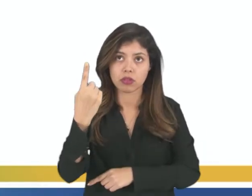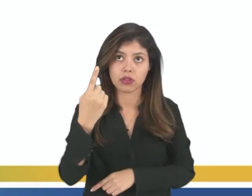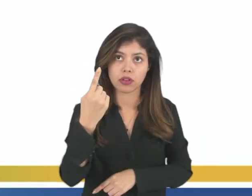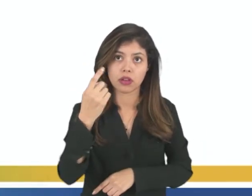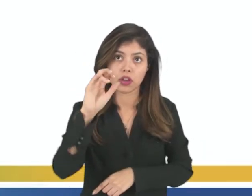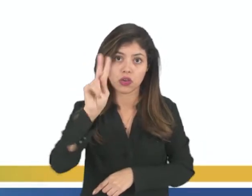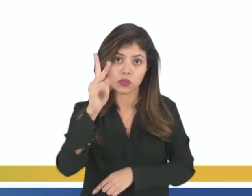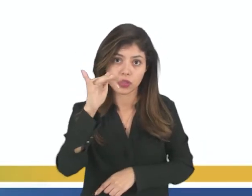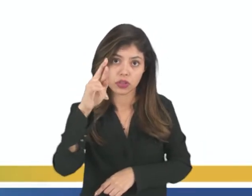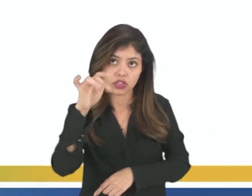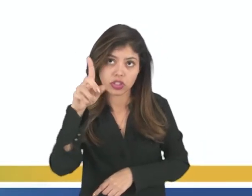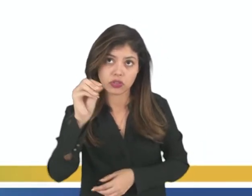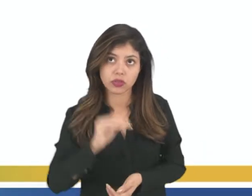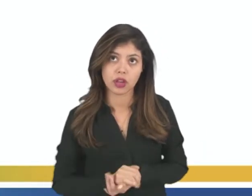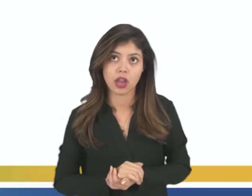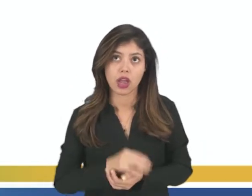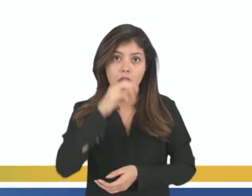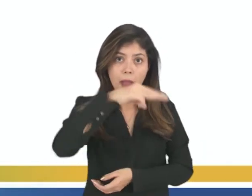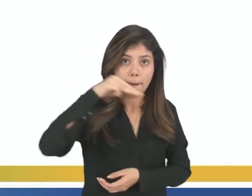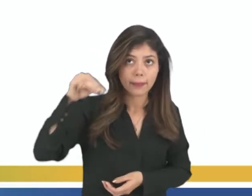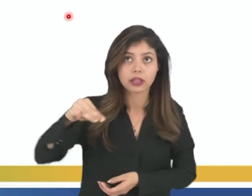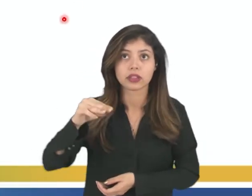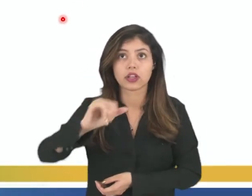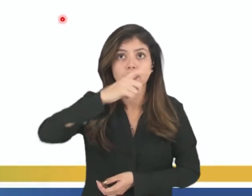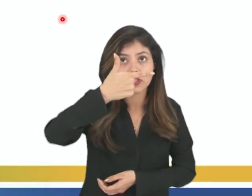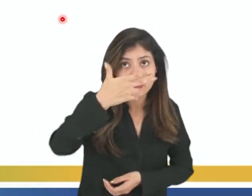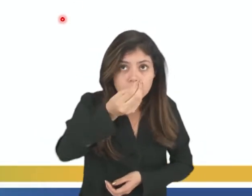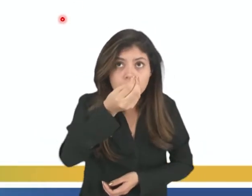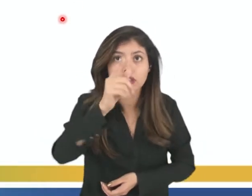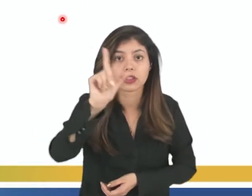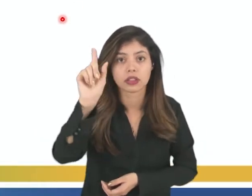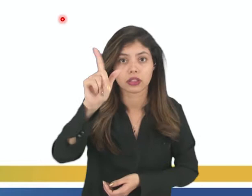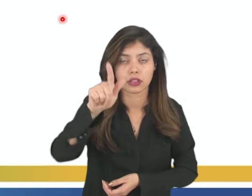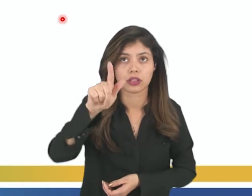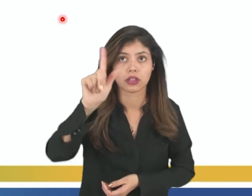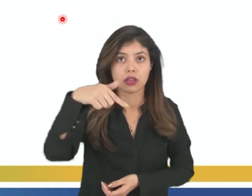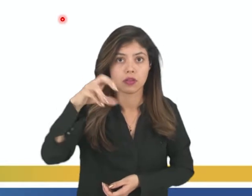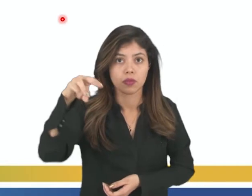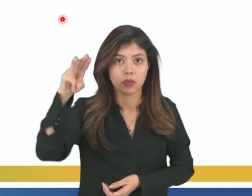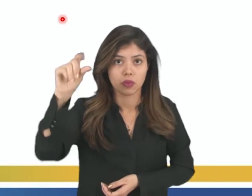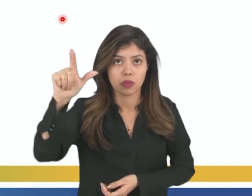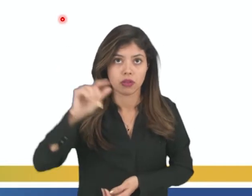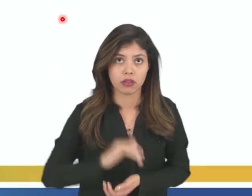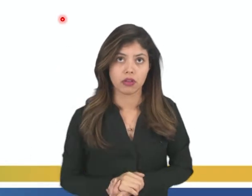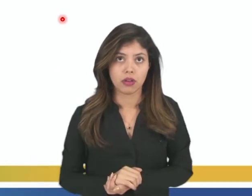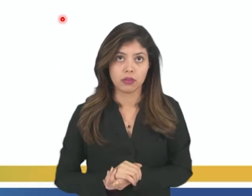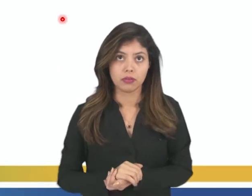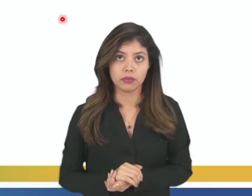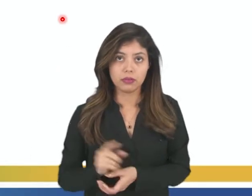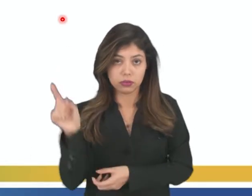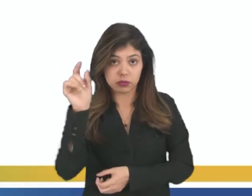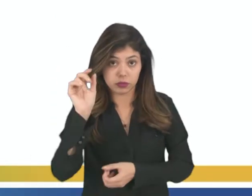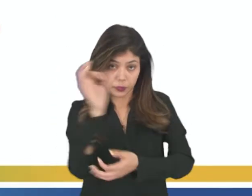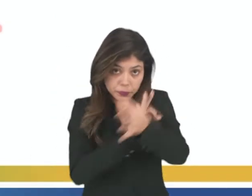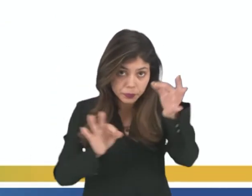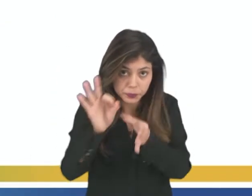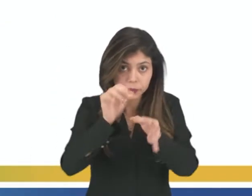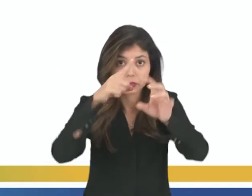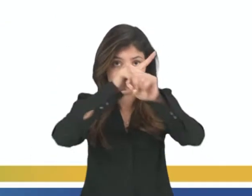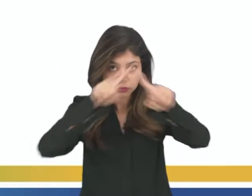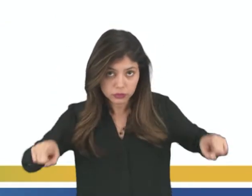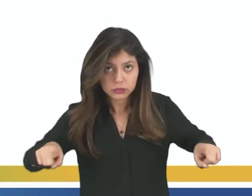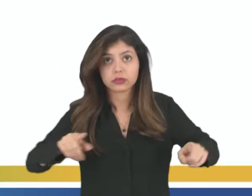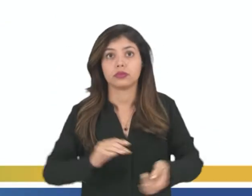hidrogênio. Logo, nós teremos a massa de 26 gramas por mol para o acetileno. Então, montando uma regra de 3 simples, nós